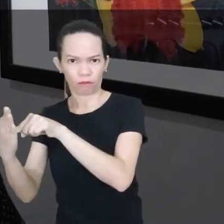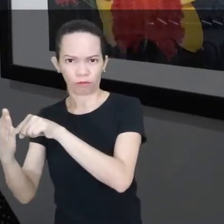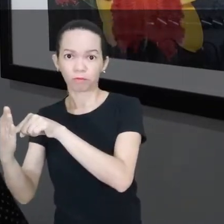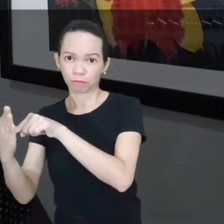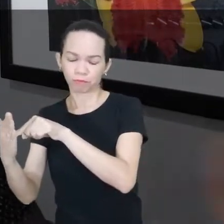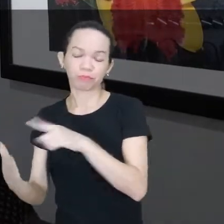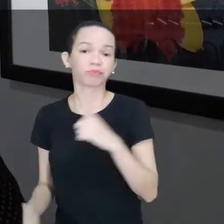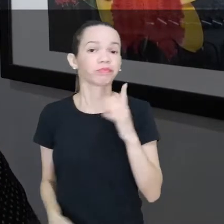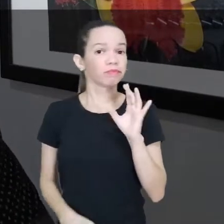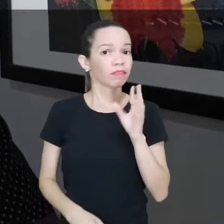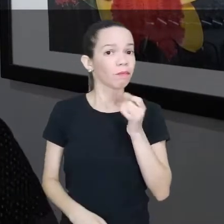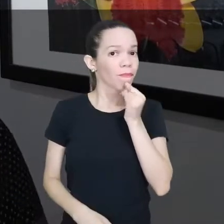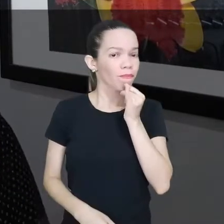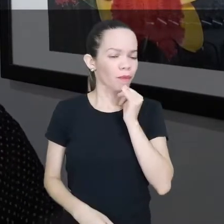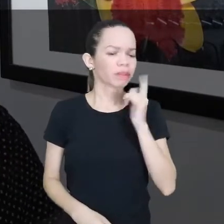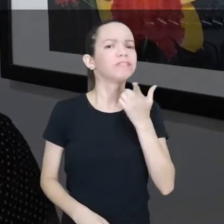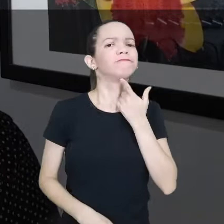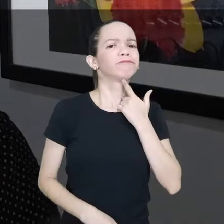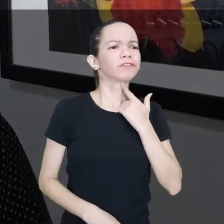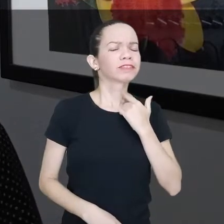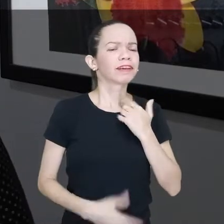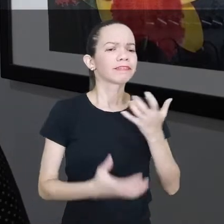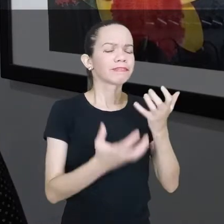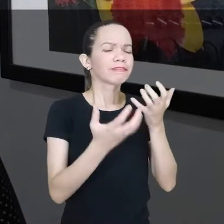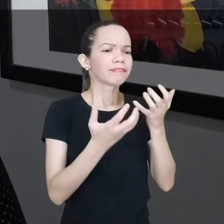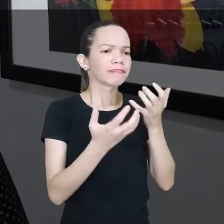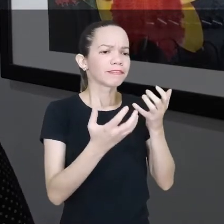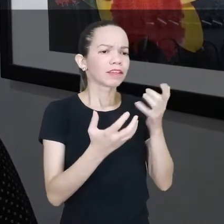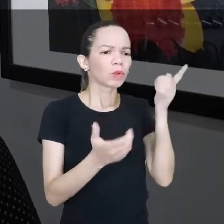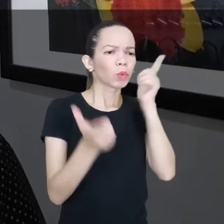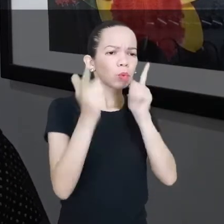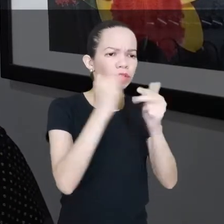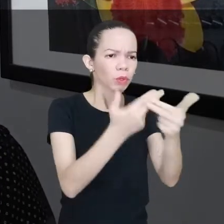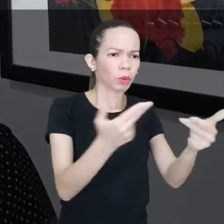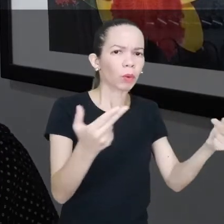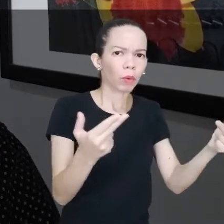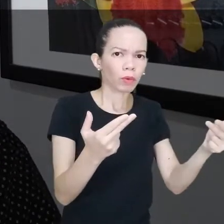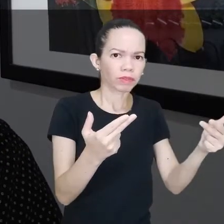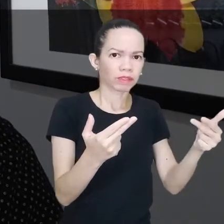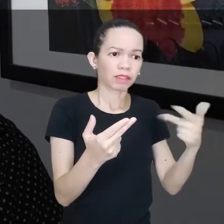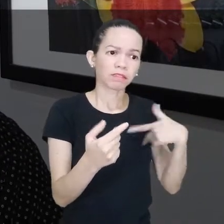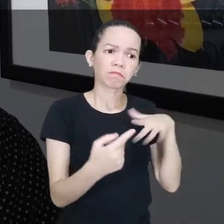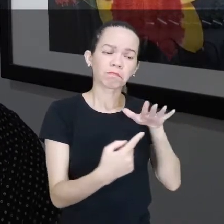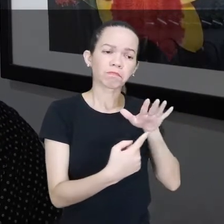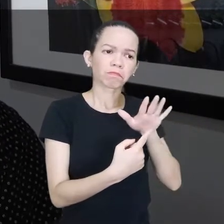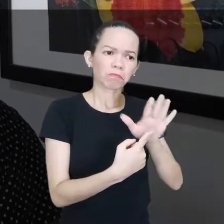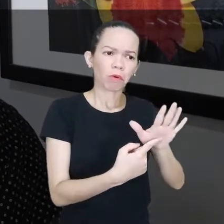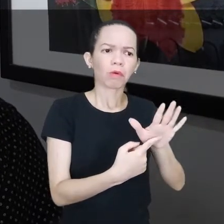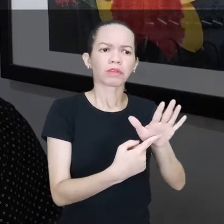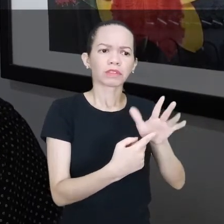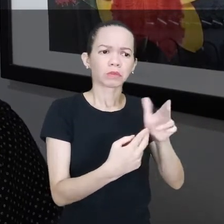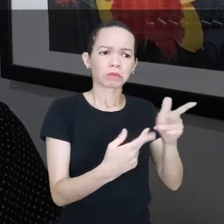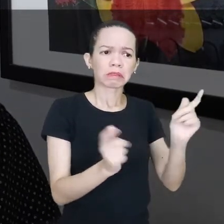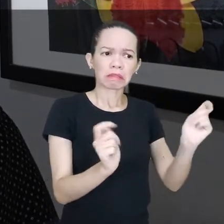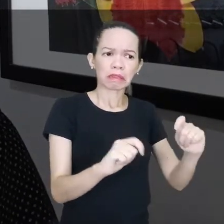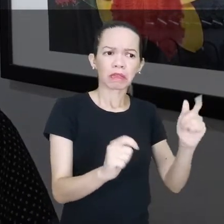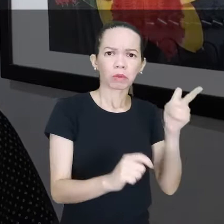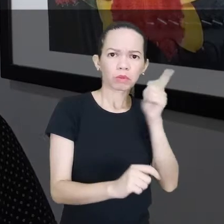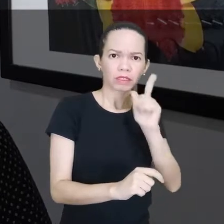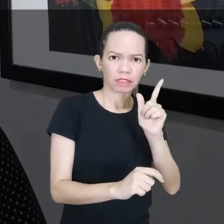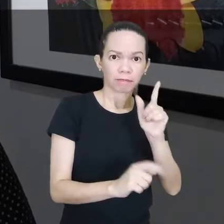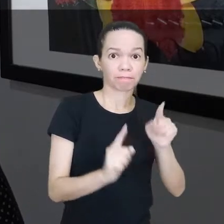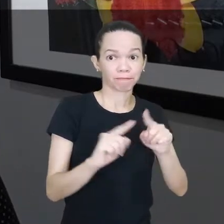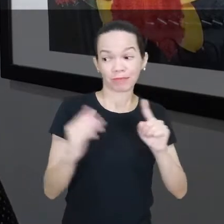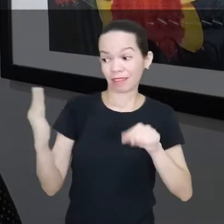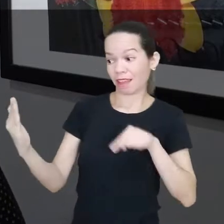eu tenho um desejo de alcançar alguma coisa, isso aponta para uma possibilidade. Já alvos são pequenas ações,